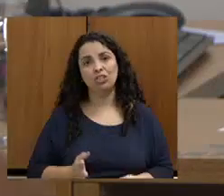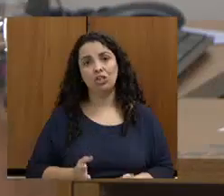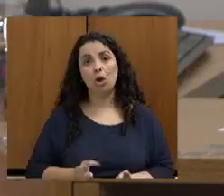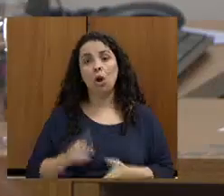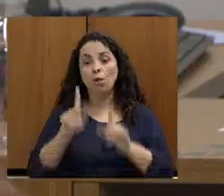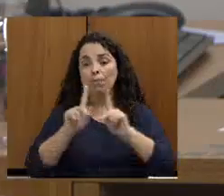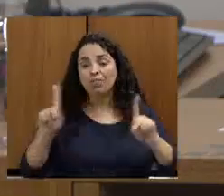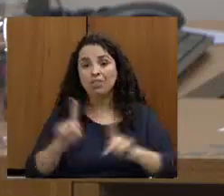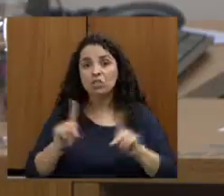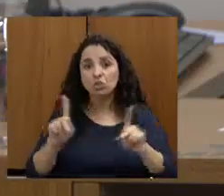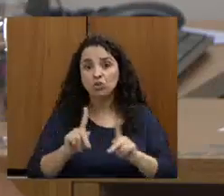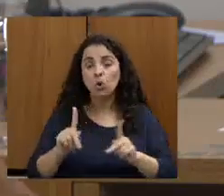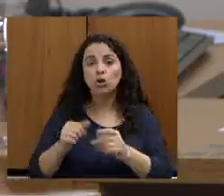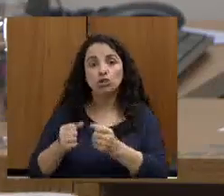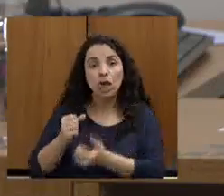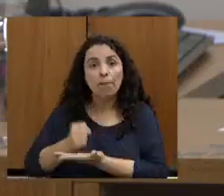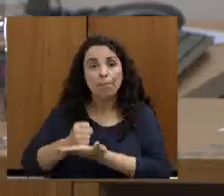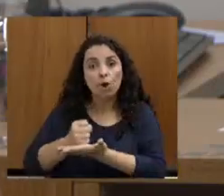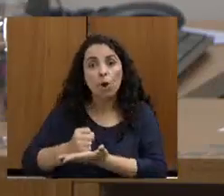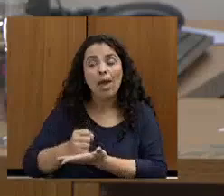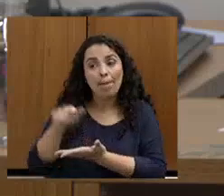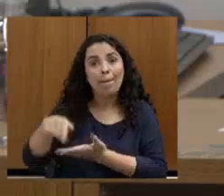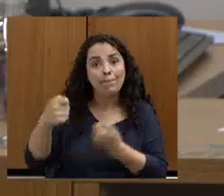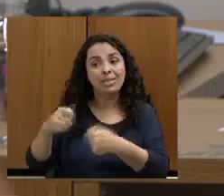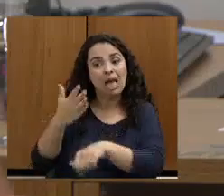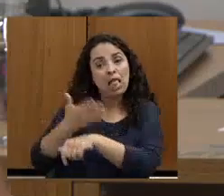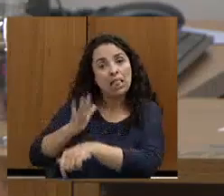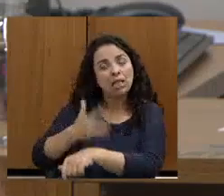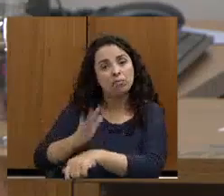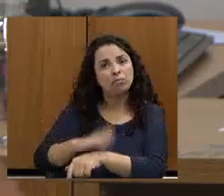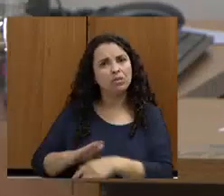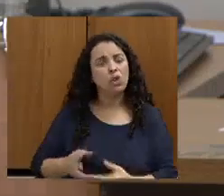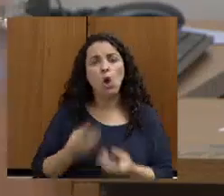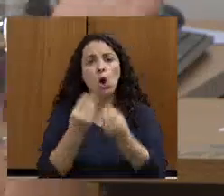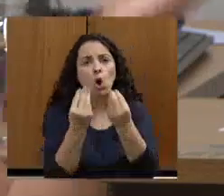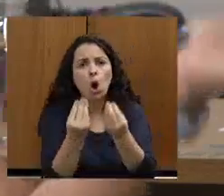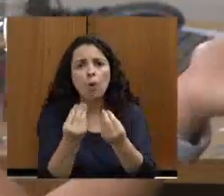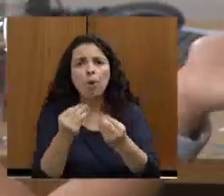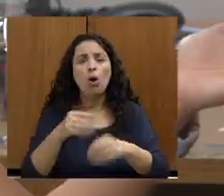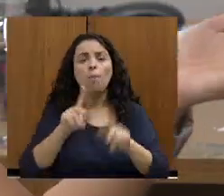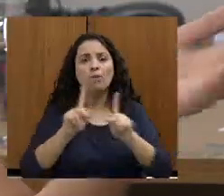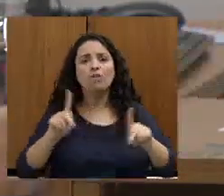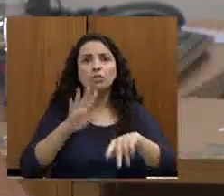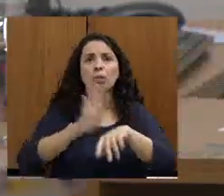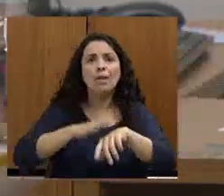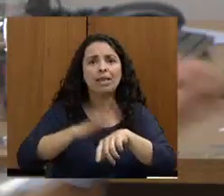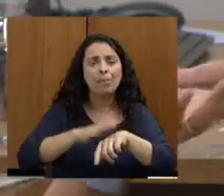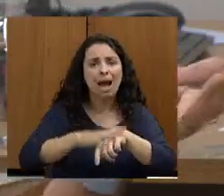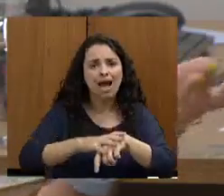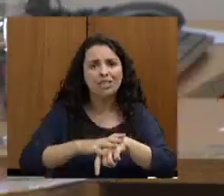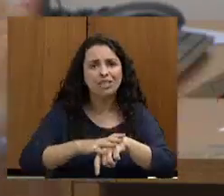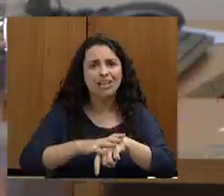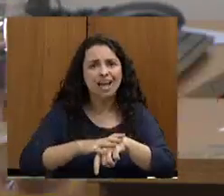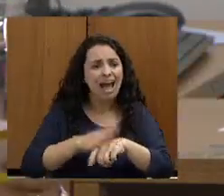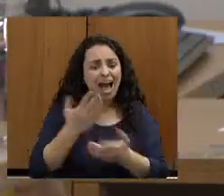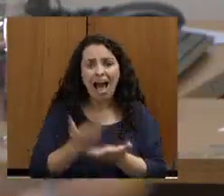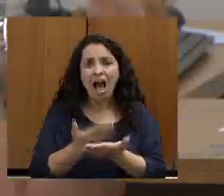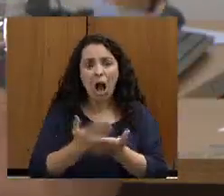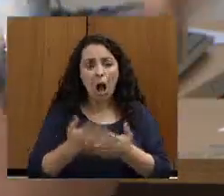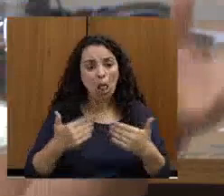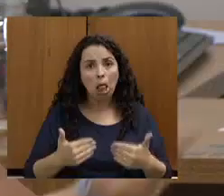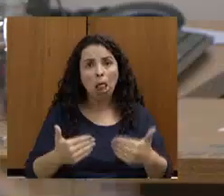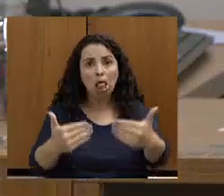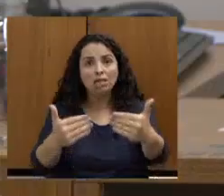apoio é inadmissível que um professor de matemática continue a aula sem